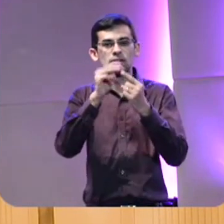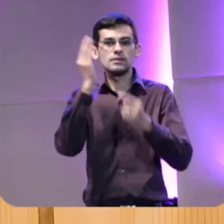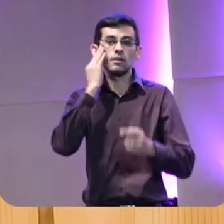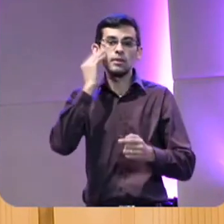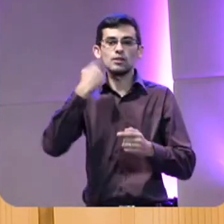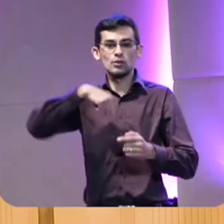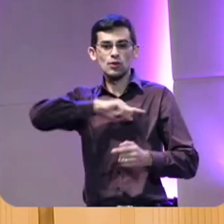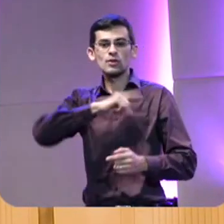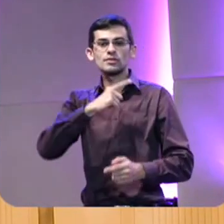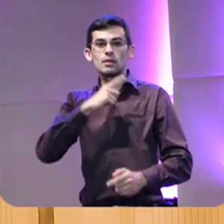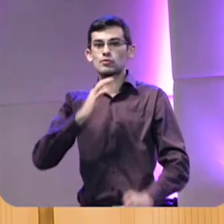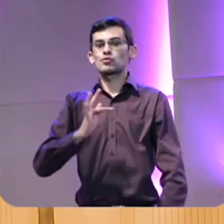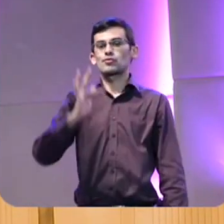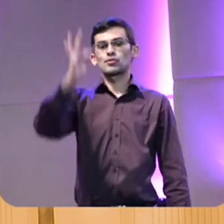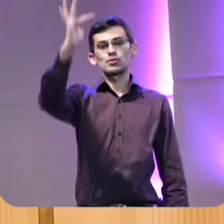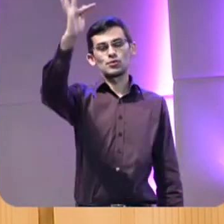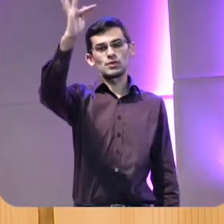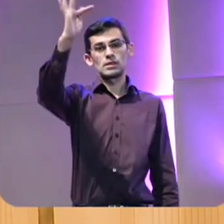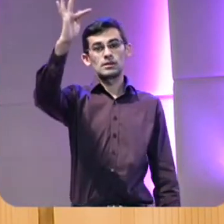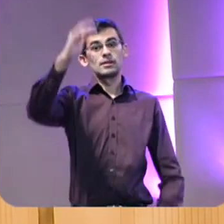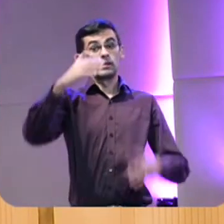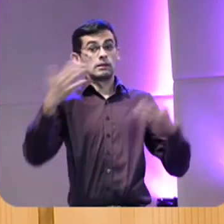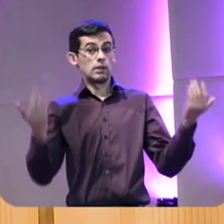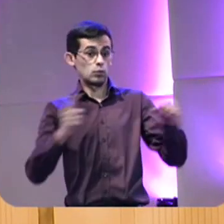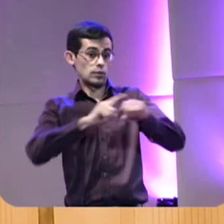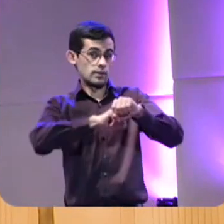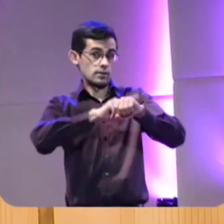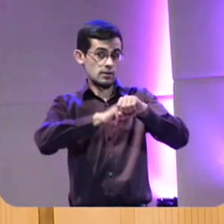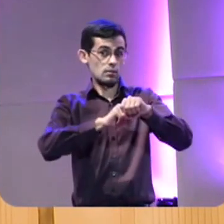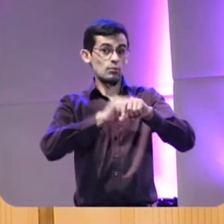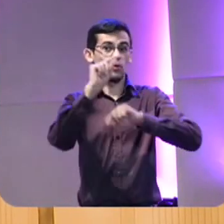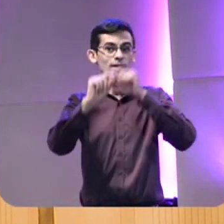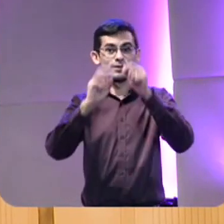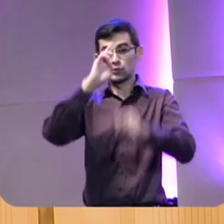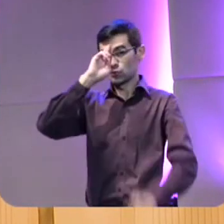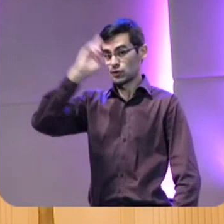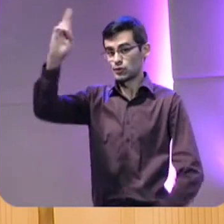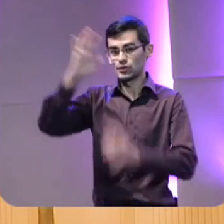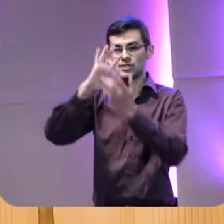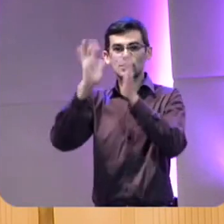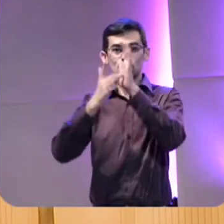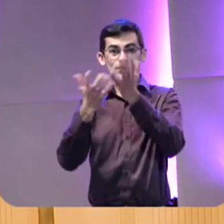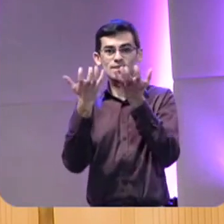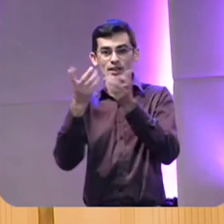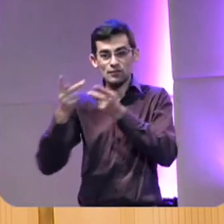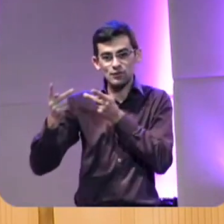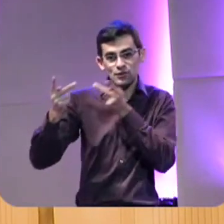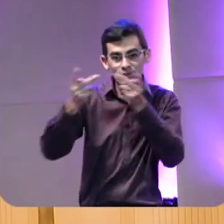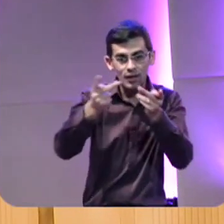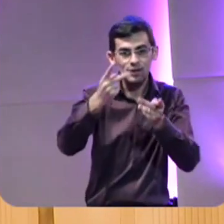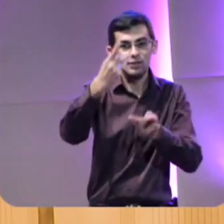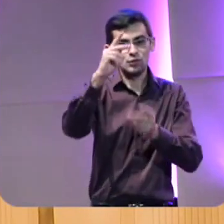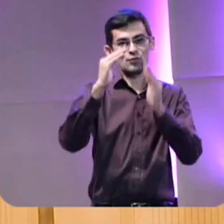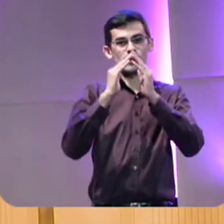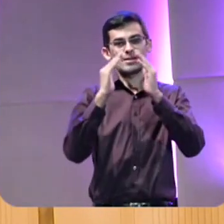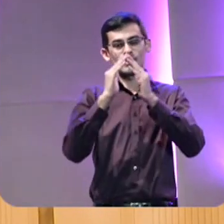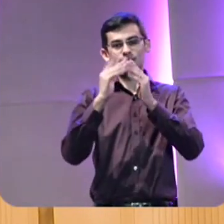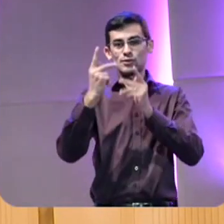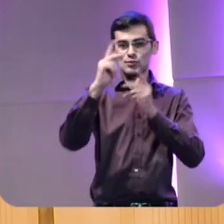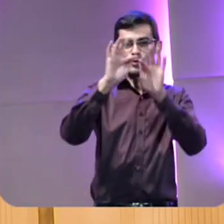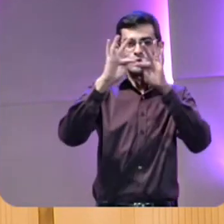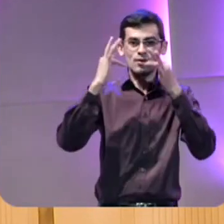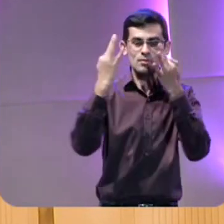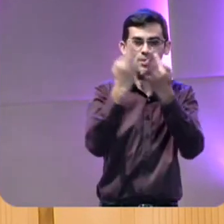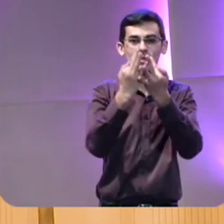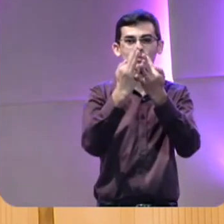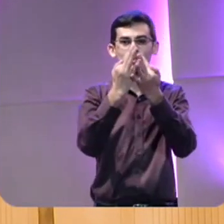um futuro. Então, nesse tempo, o Senhor Jesus quer visitar você, visitar a sua casa.